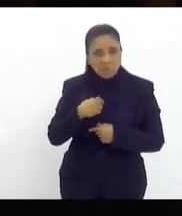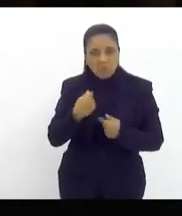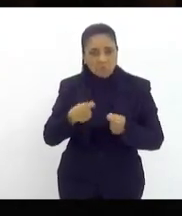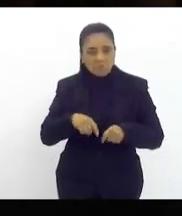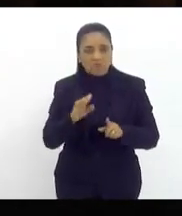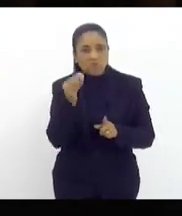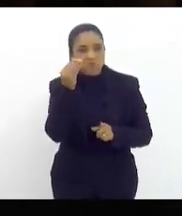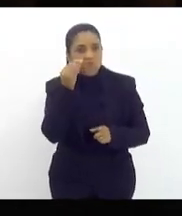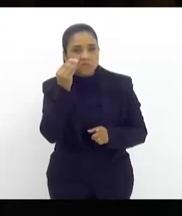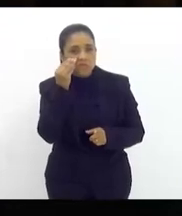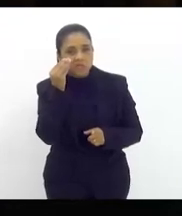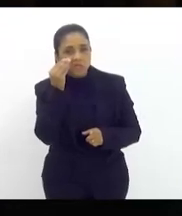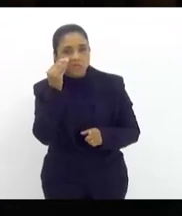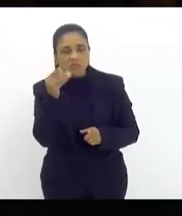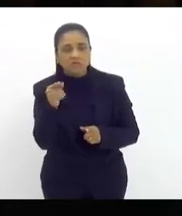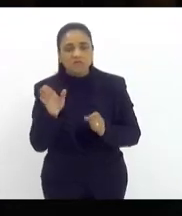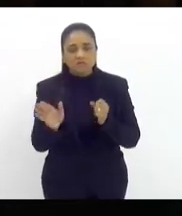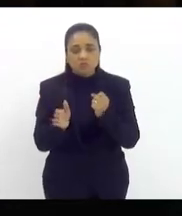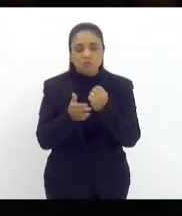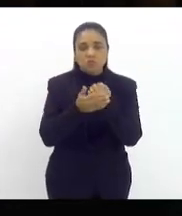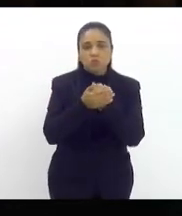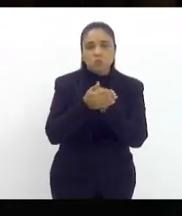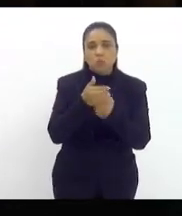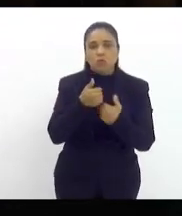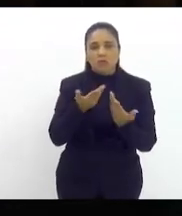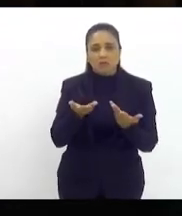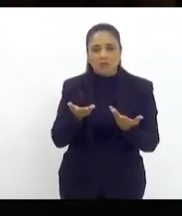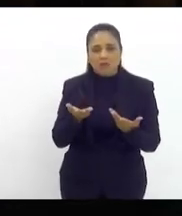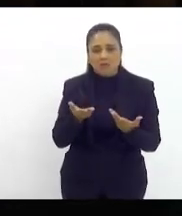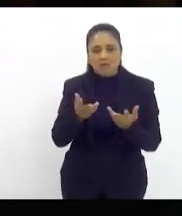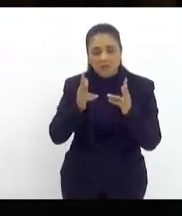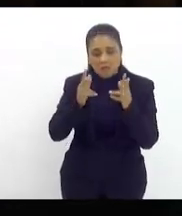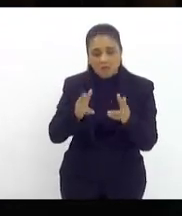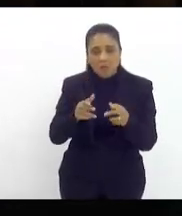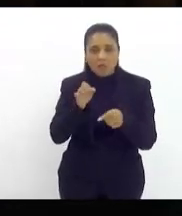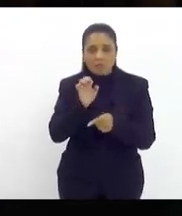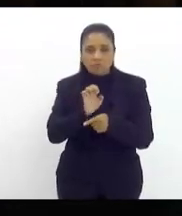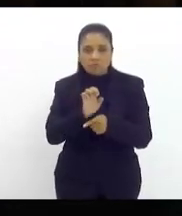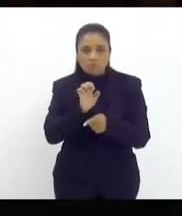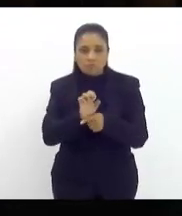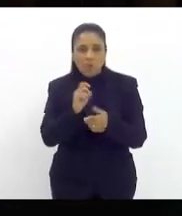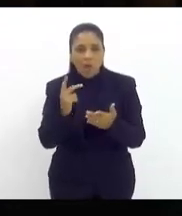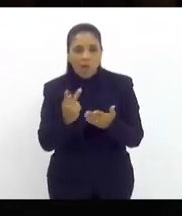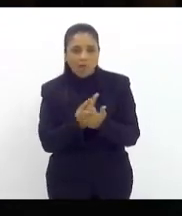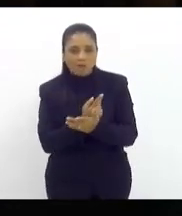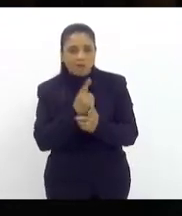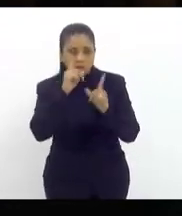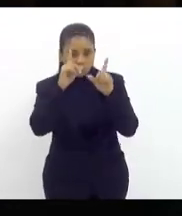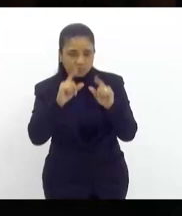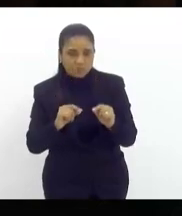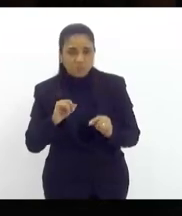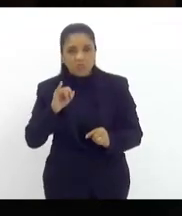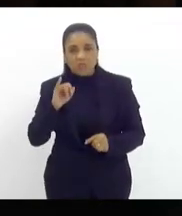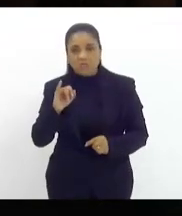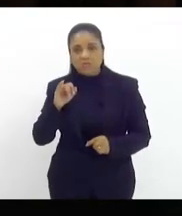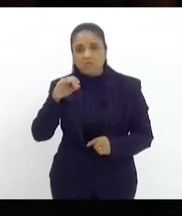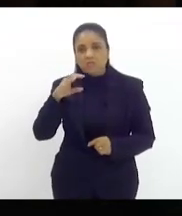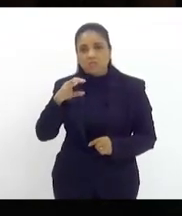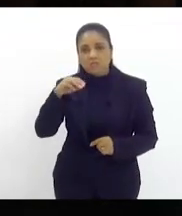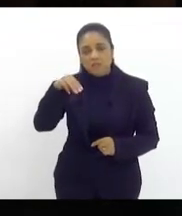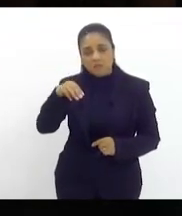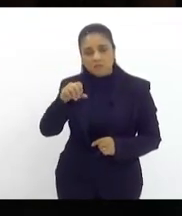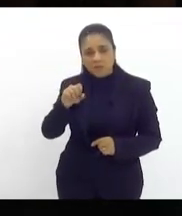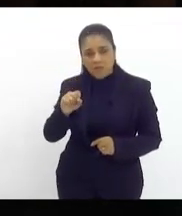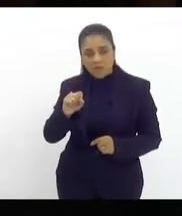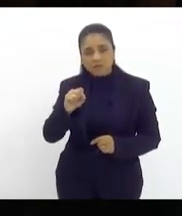escamotear toda uma situação, como aconteceu aqui no Rio de Janeiro, com a redução do ICMS sobre a gasolina